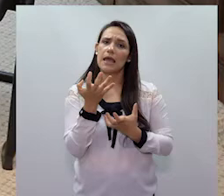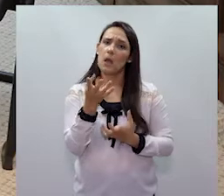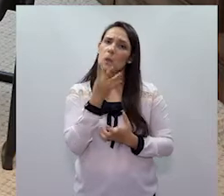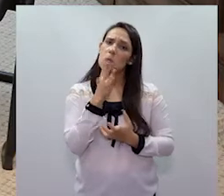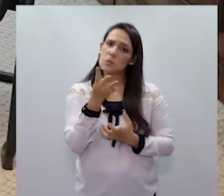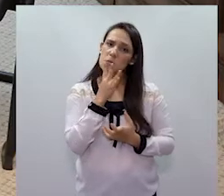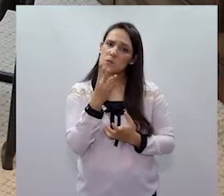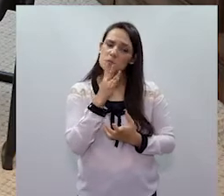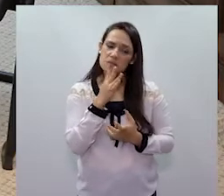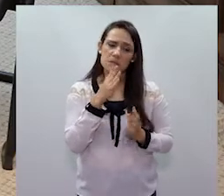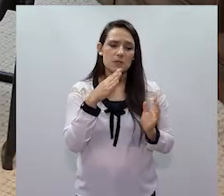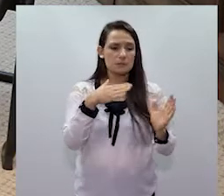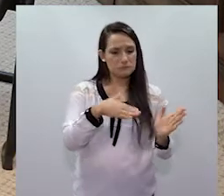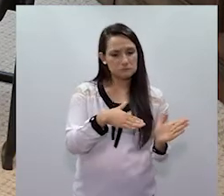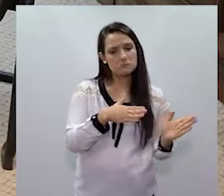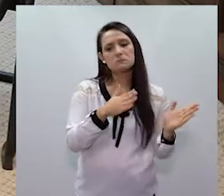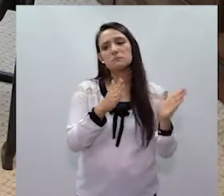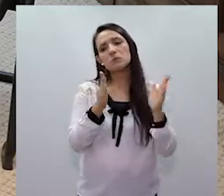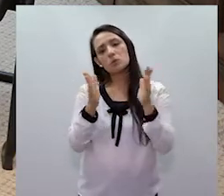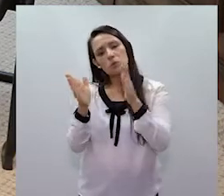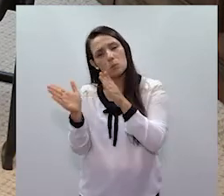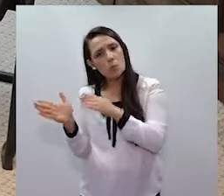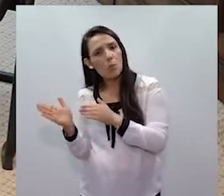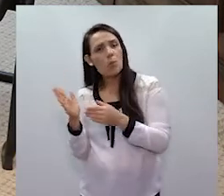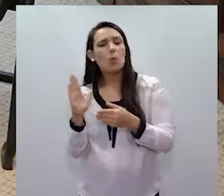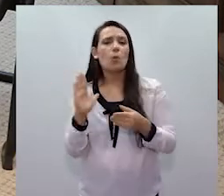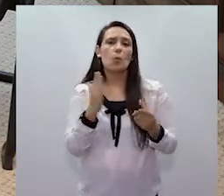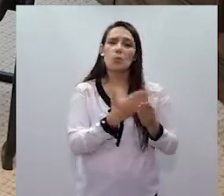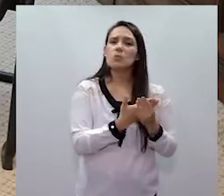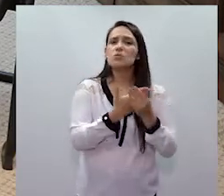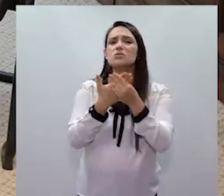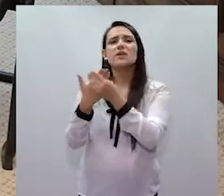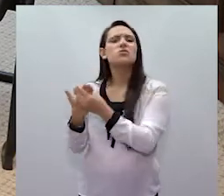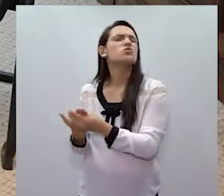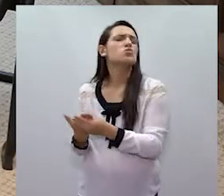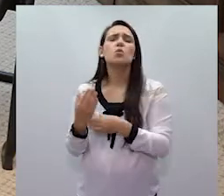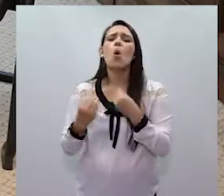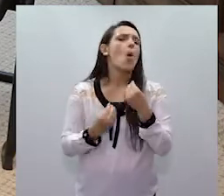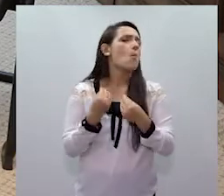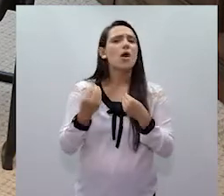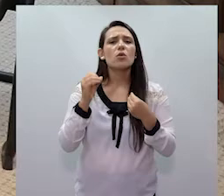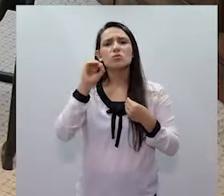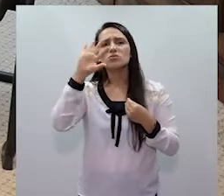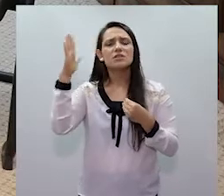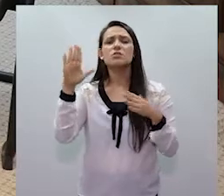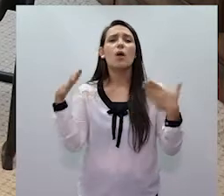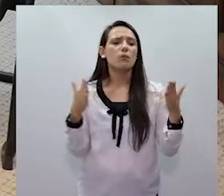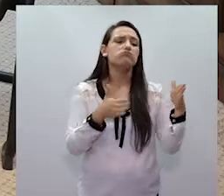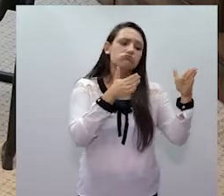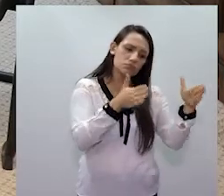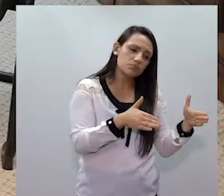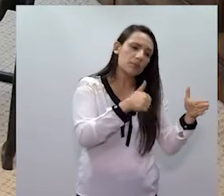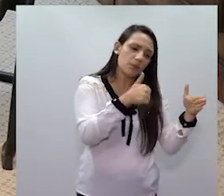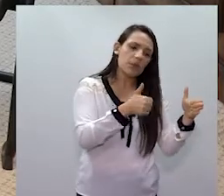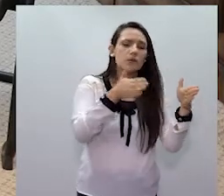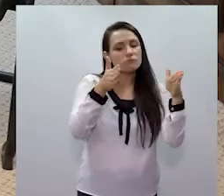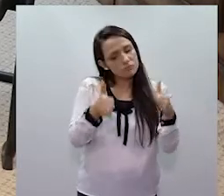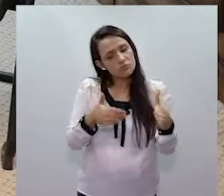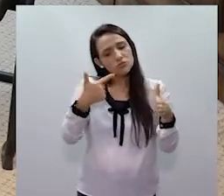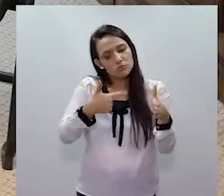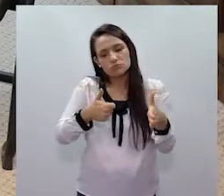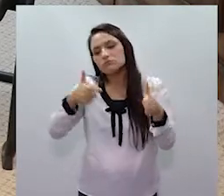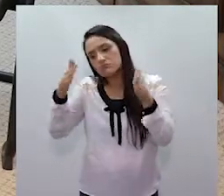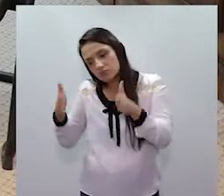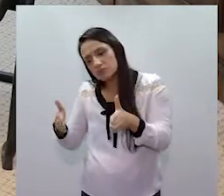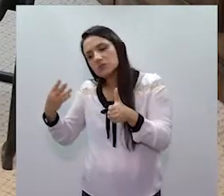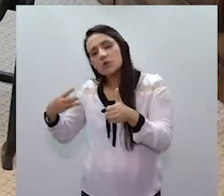gente superado esse momento de crise sanitária, quais os passos? Exatamente isso, deixa claro para a gente aí